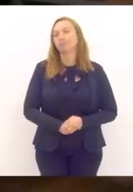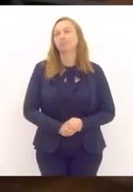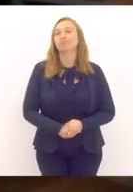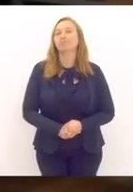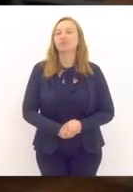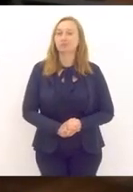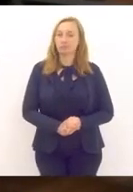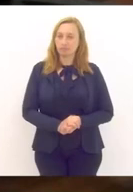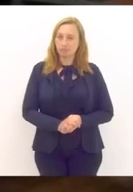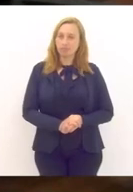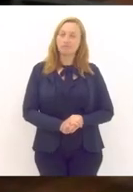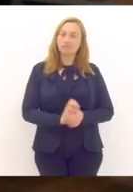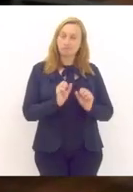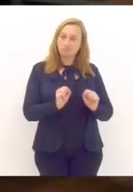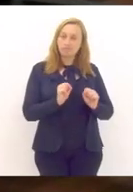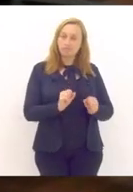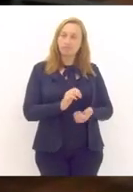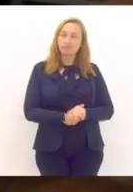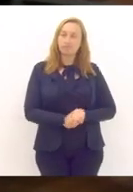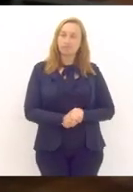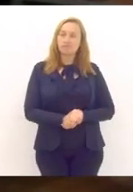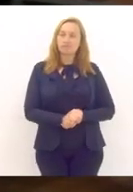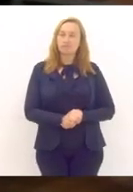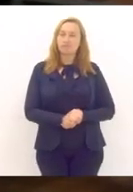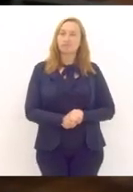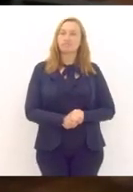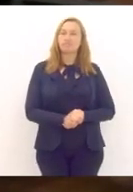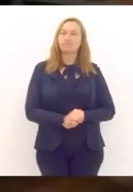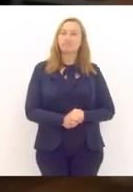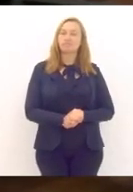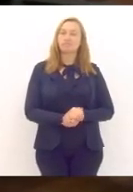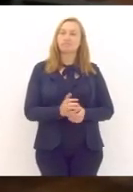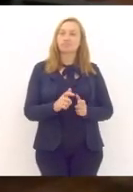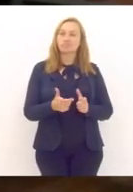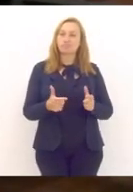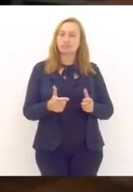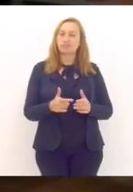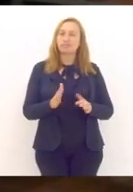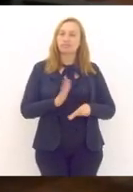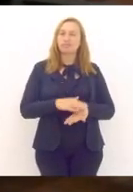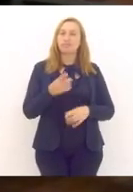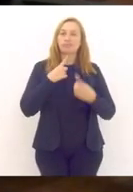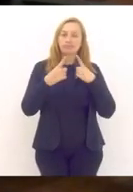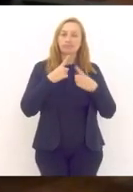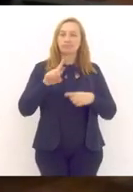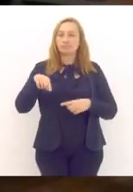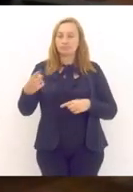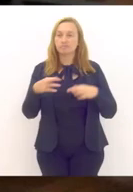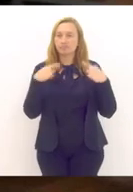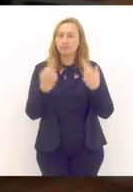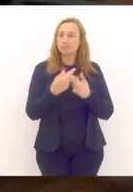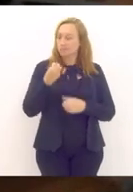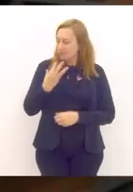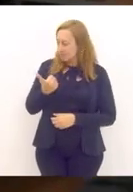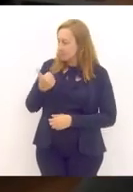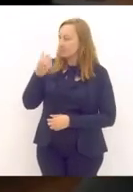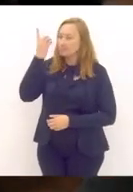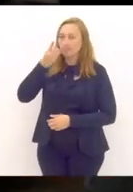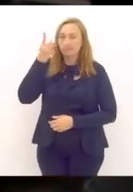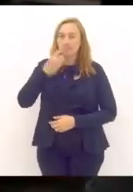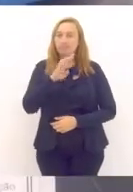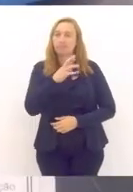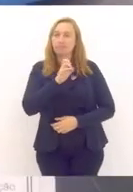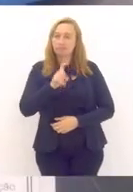gostaria de fazer, e, se possível for, a gente poder ampliar, claro, né, esses debates nas próximas reuniões. Tá bom, deputado André Correia?